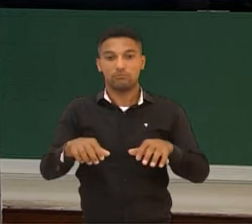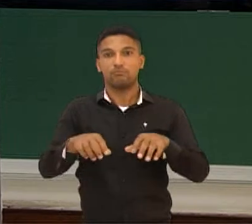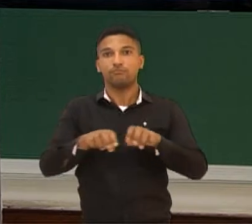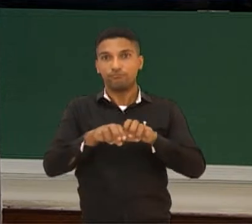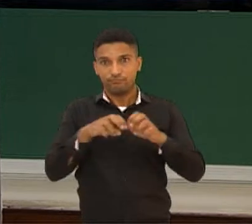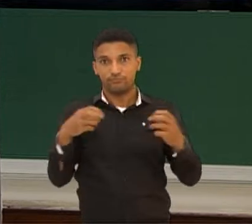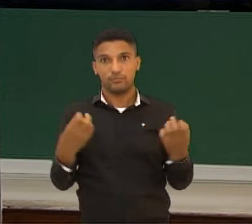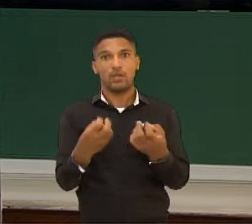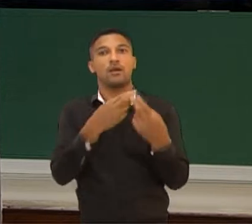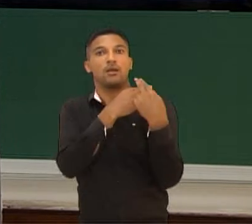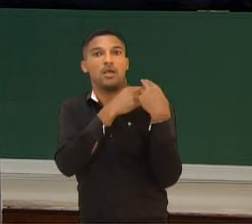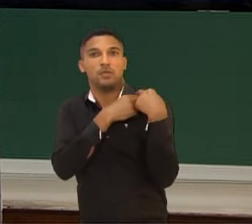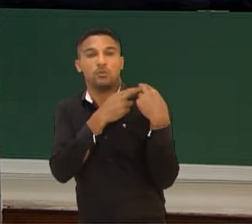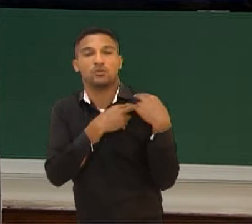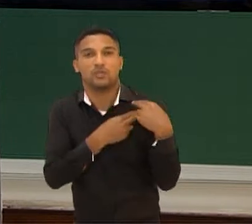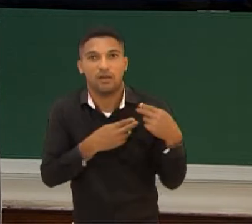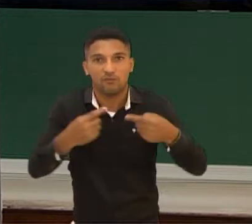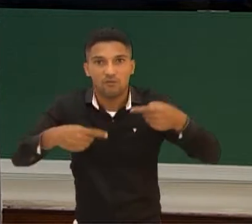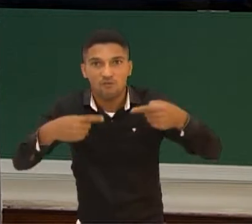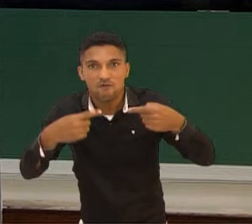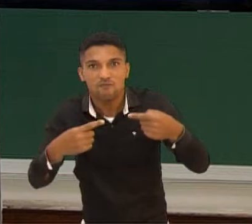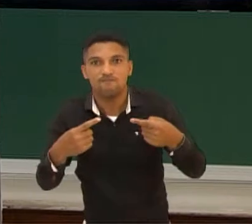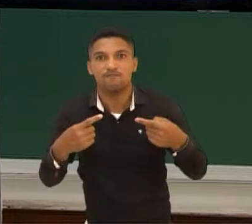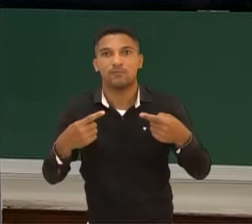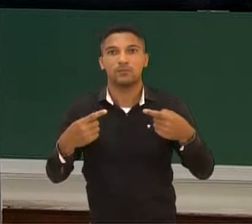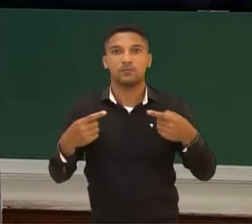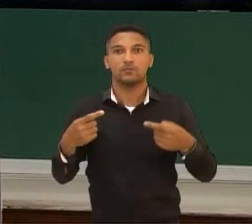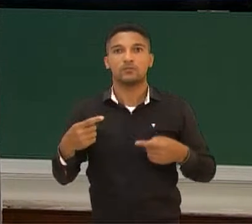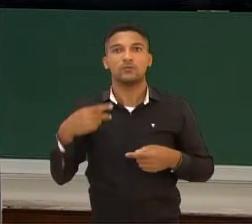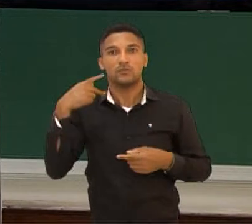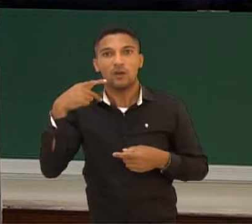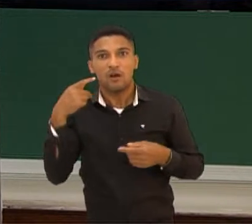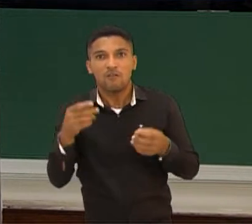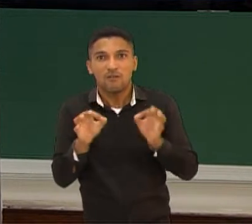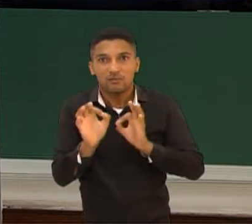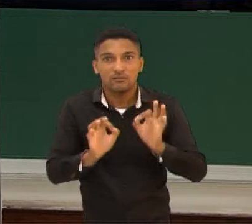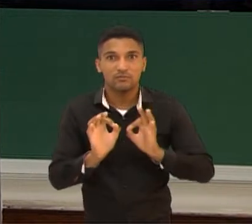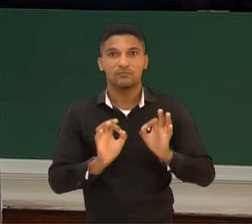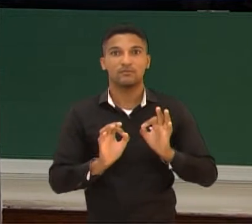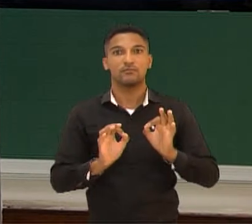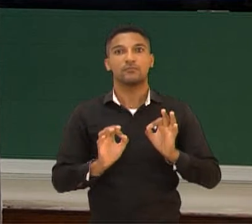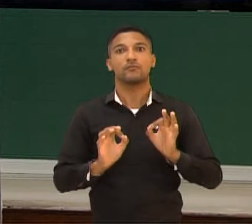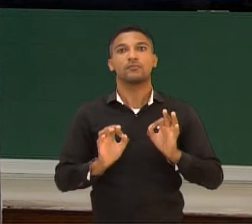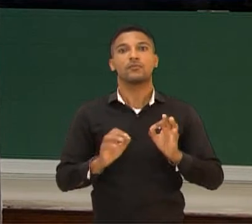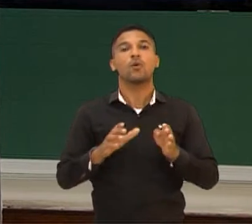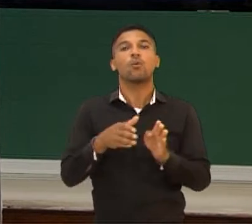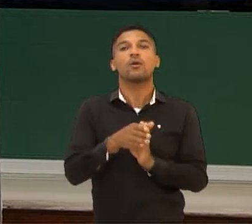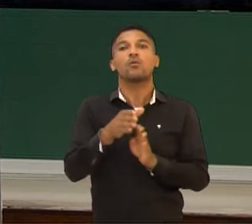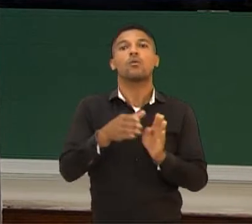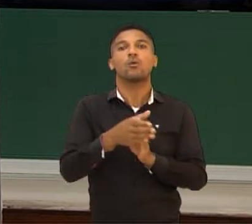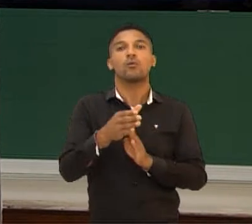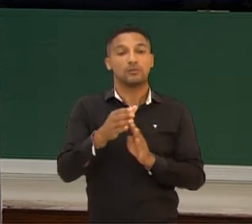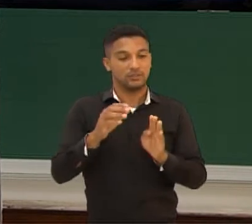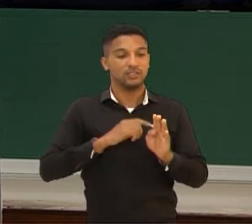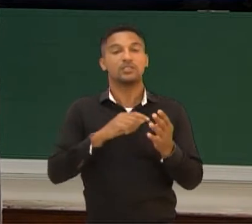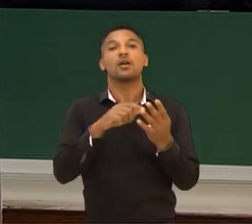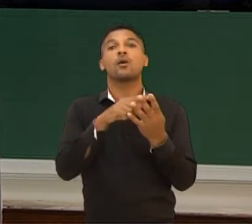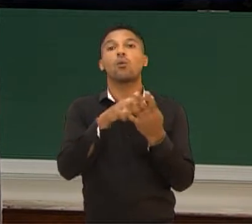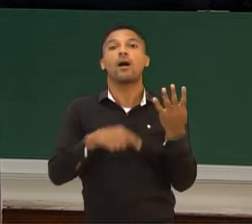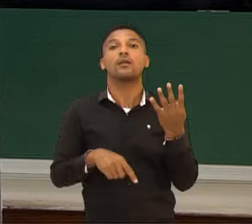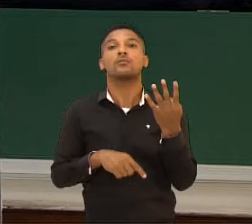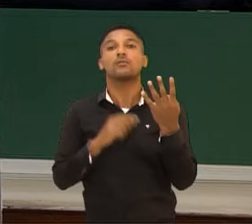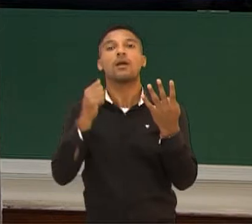é que, dentre esses 12 representantes desse conselho, 4 deles eram representados por mulheres,